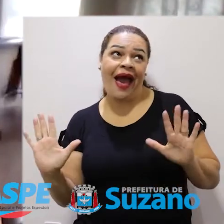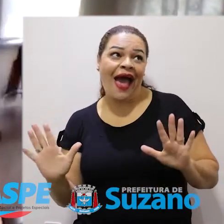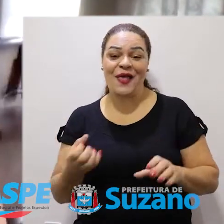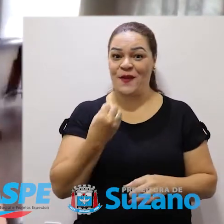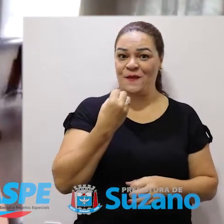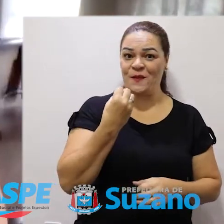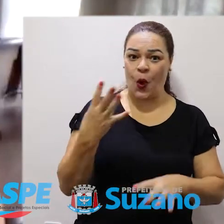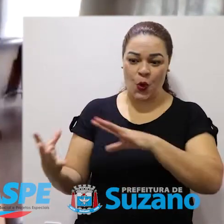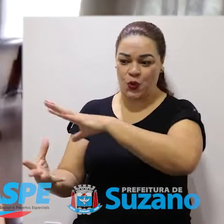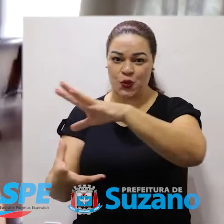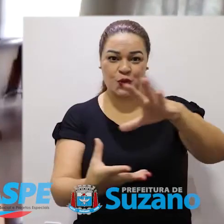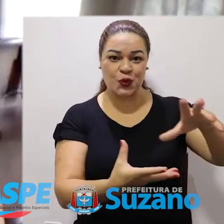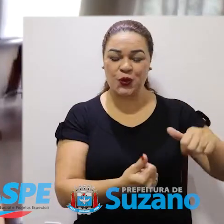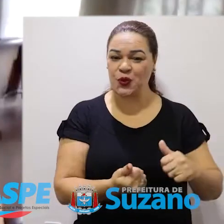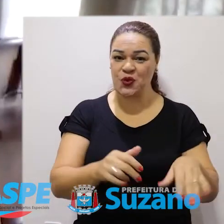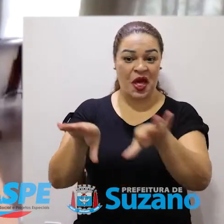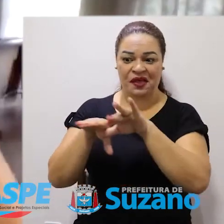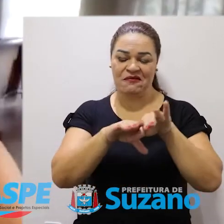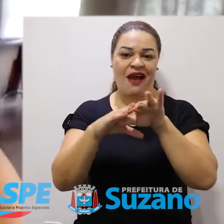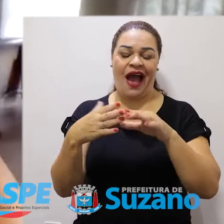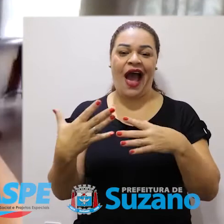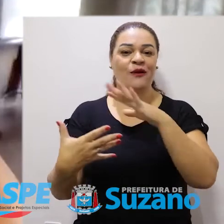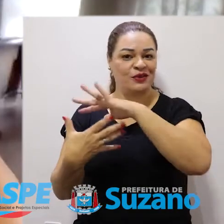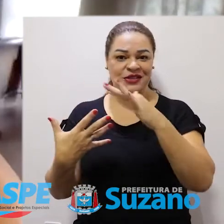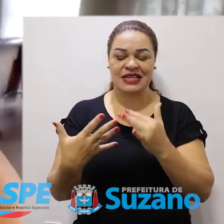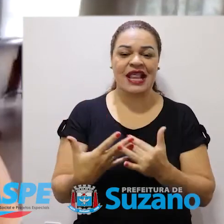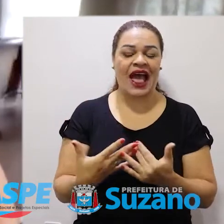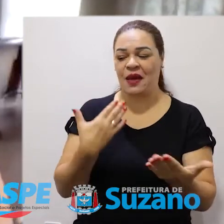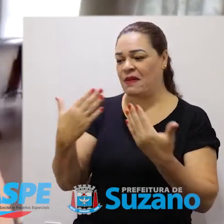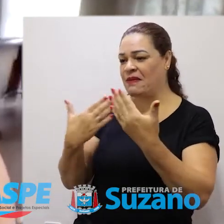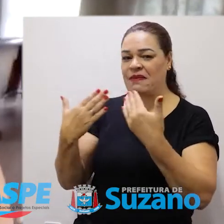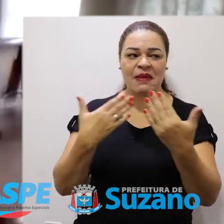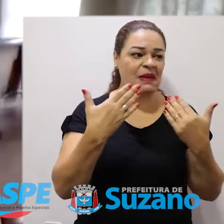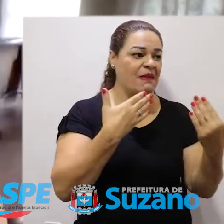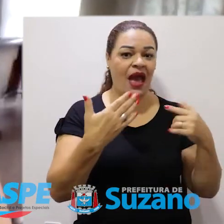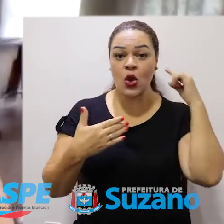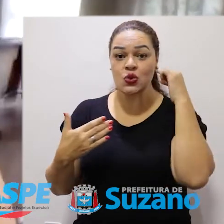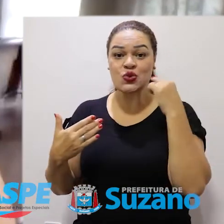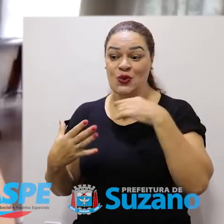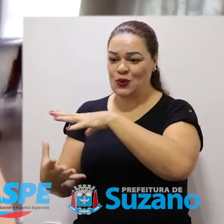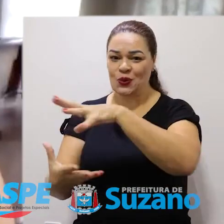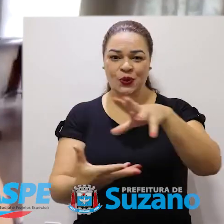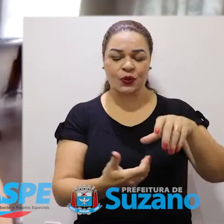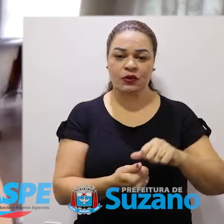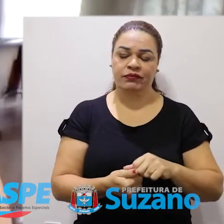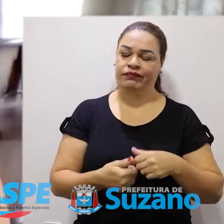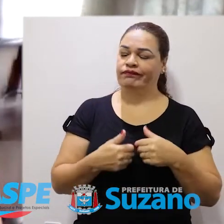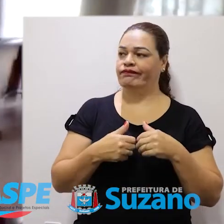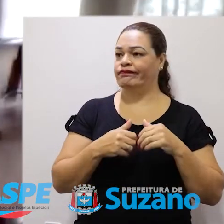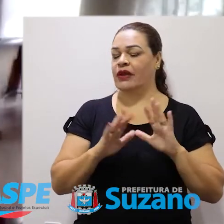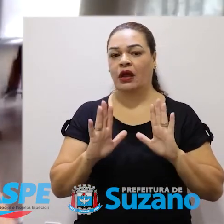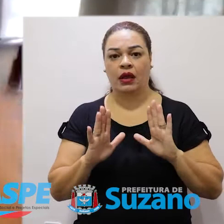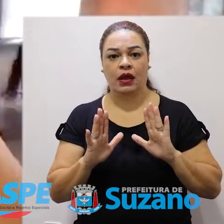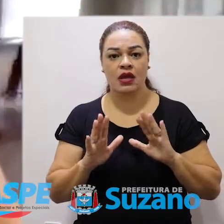porque daí a gente aprende a língua de sinais e conversa com todos os surdos do mundo. Seria tão bom se todo mundo falasse português, e aí a